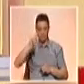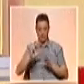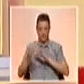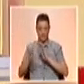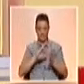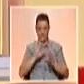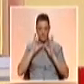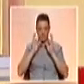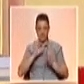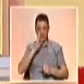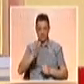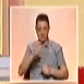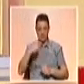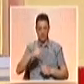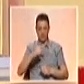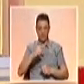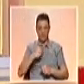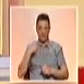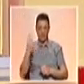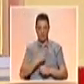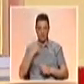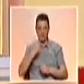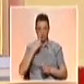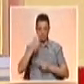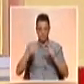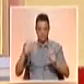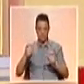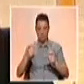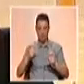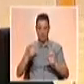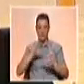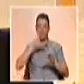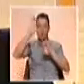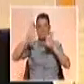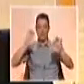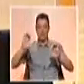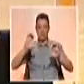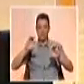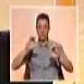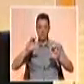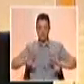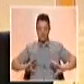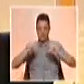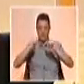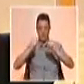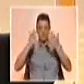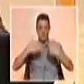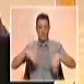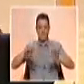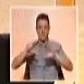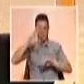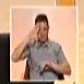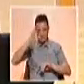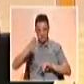Em média. Cada pessoa está a gastar portanto, por 3. Obviamente, nos países desenvolvidos há uma tendência, como é óbvio, para se gastar mais. Mas fica esta noção